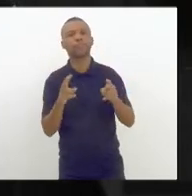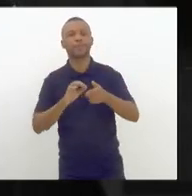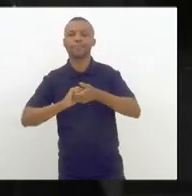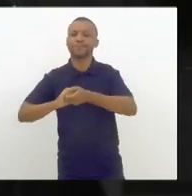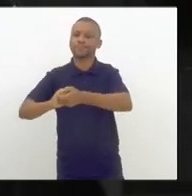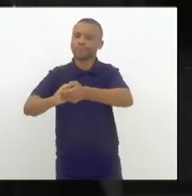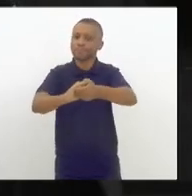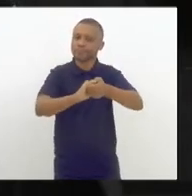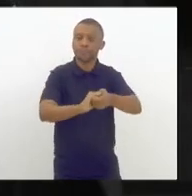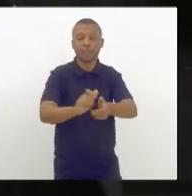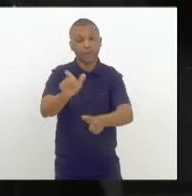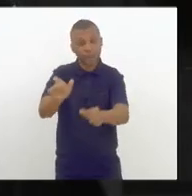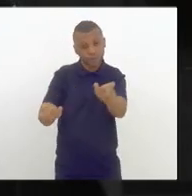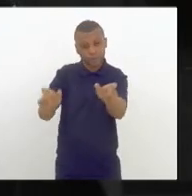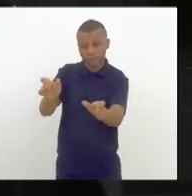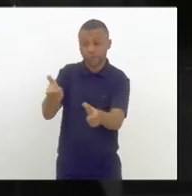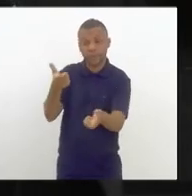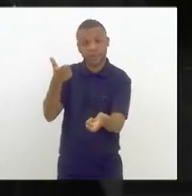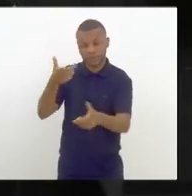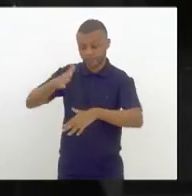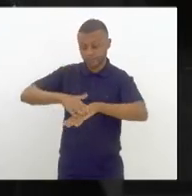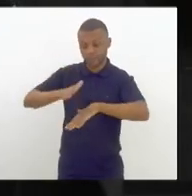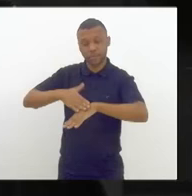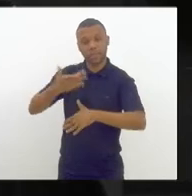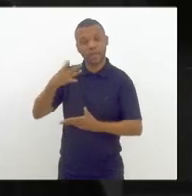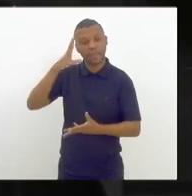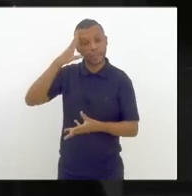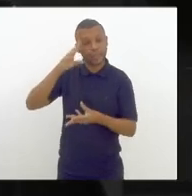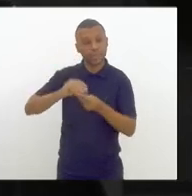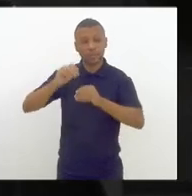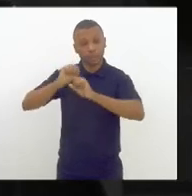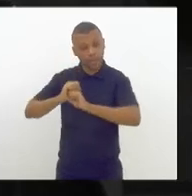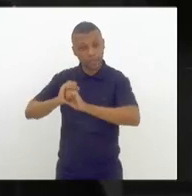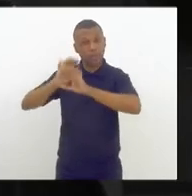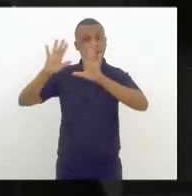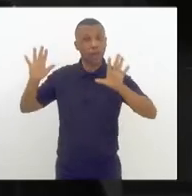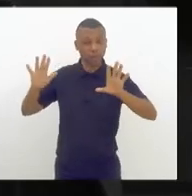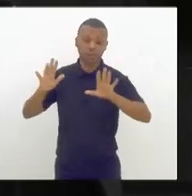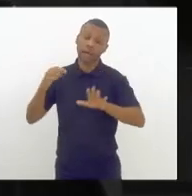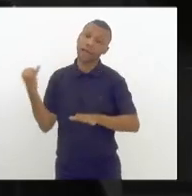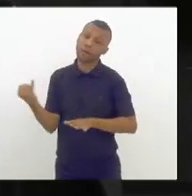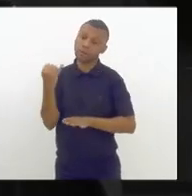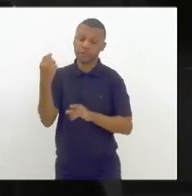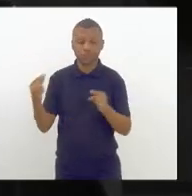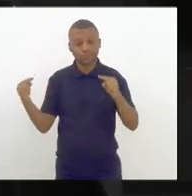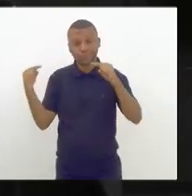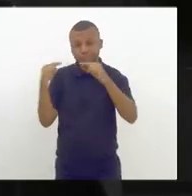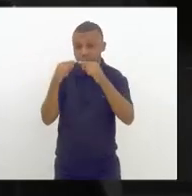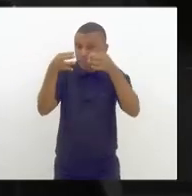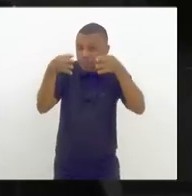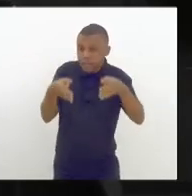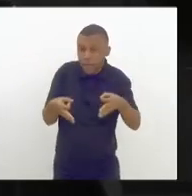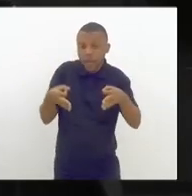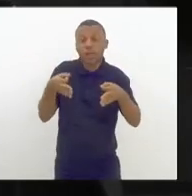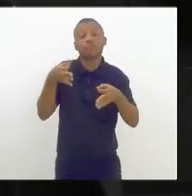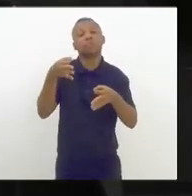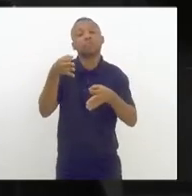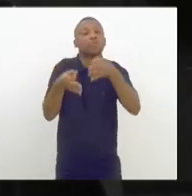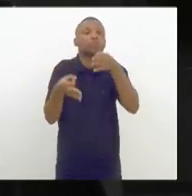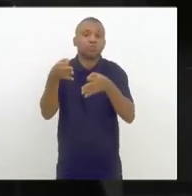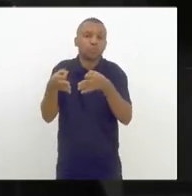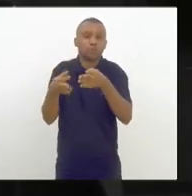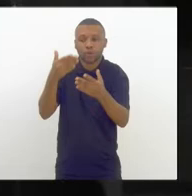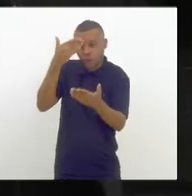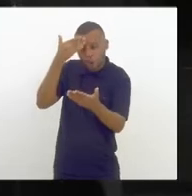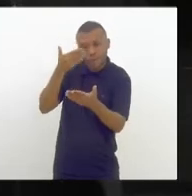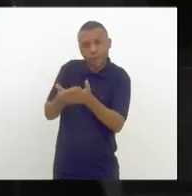aqueles e aquelas que decidiram entenderam que era válido que era adequado que era correto que era justo me concedeu